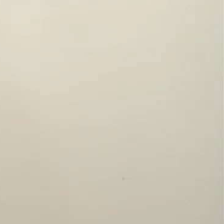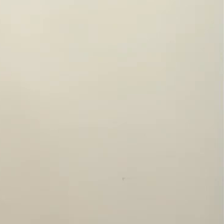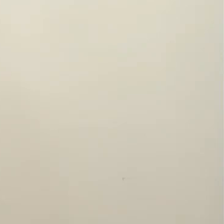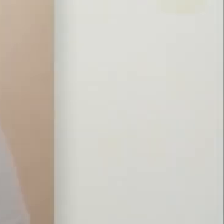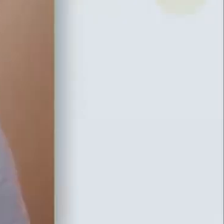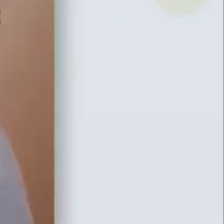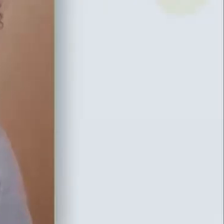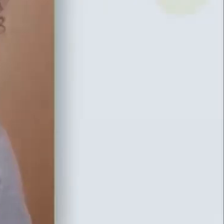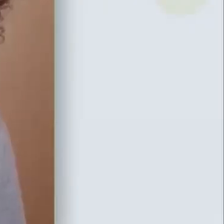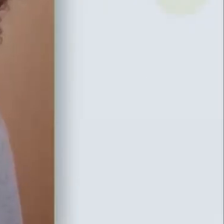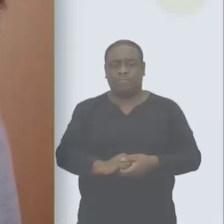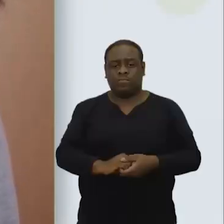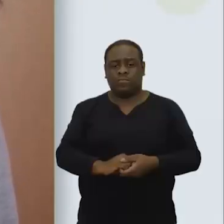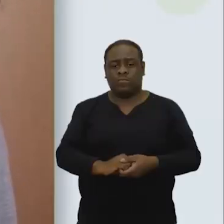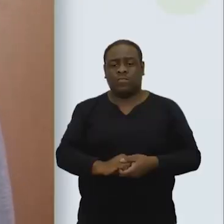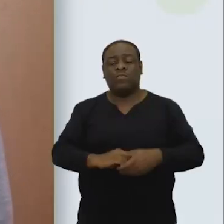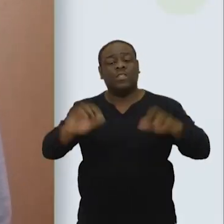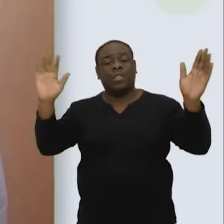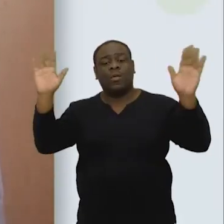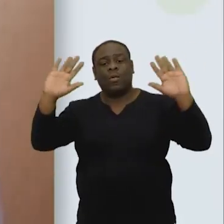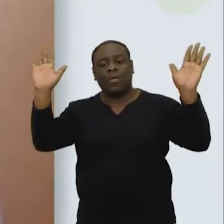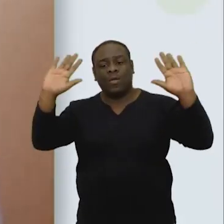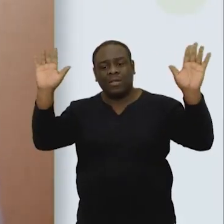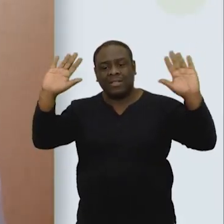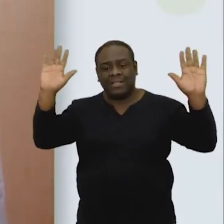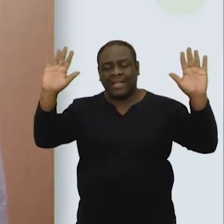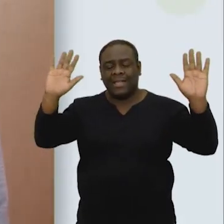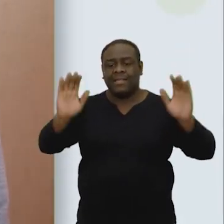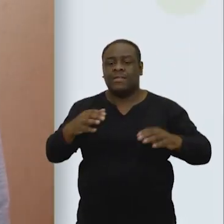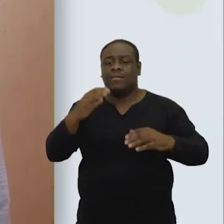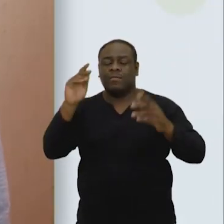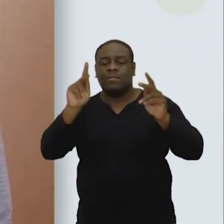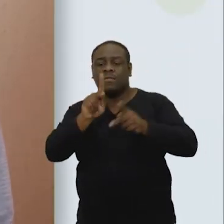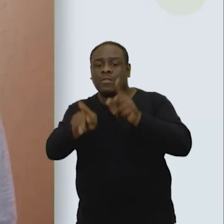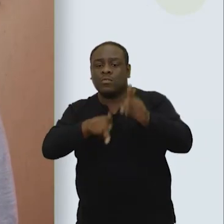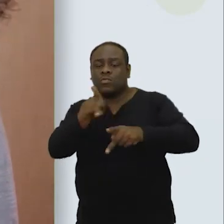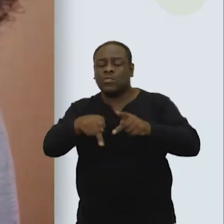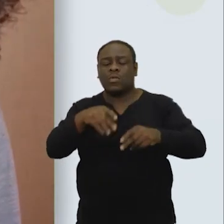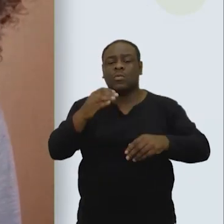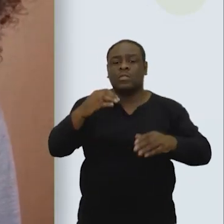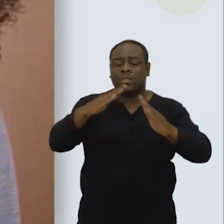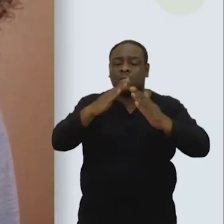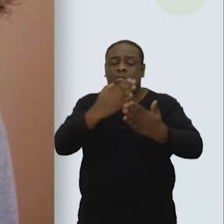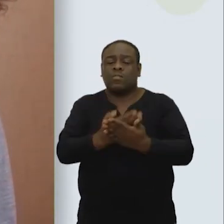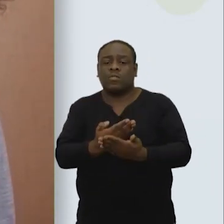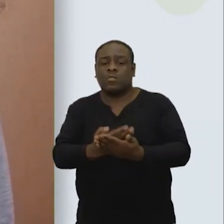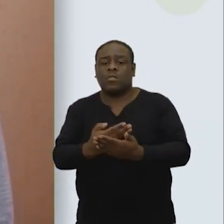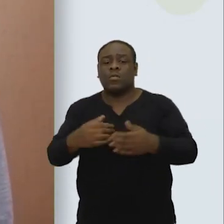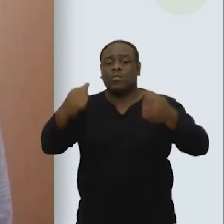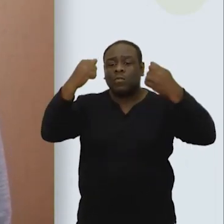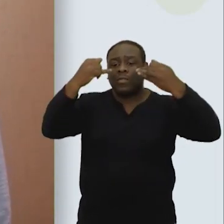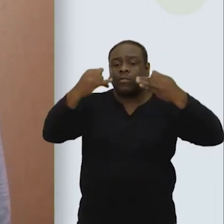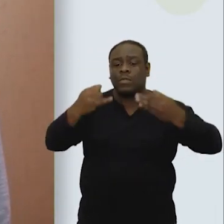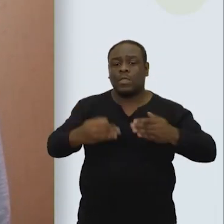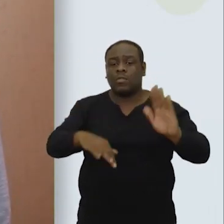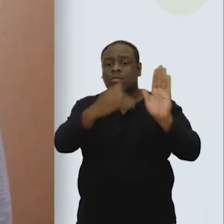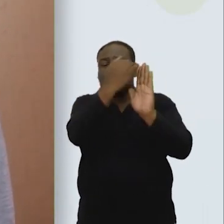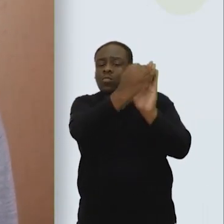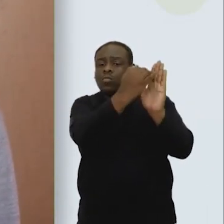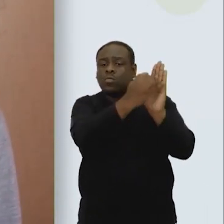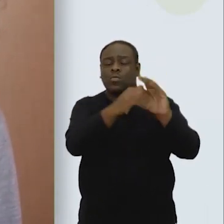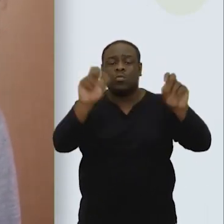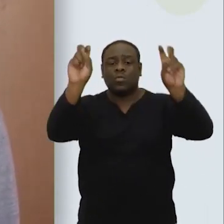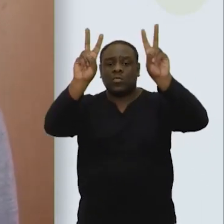Olá, eu sou a aluna Laisla, da Escola Estadual Professora Célia Ribeiro Landim, e hoje eu vou estar citando um texto no qual o título